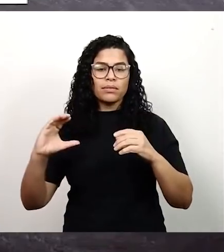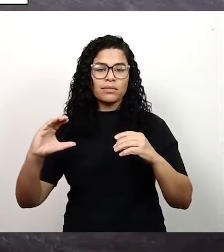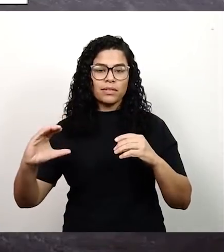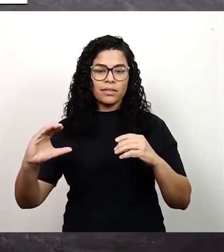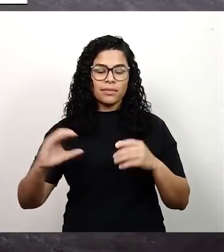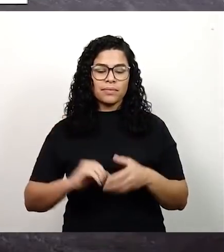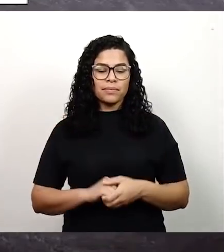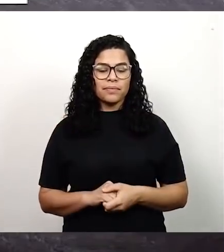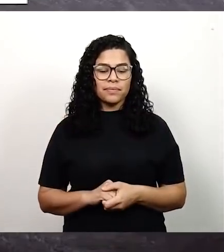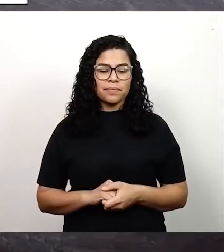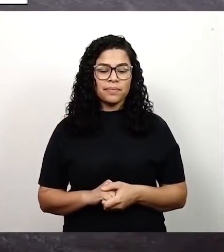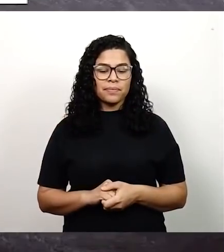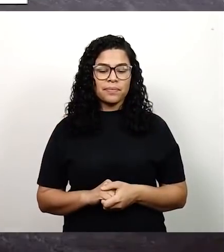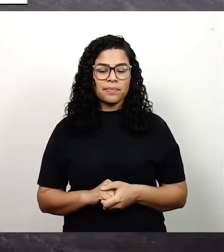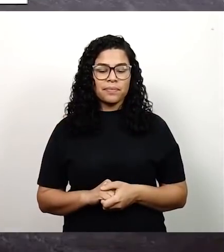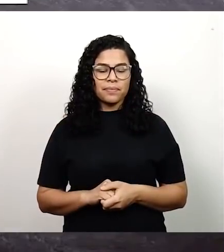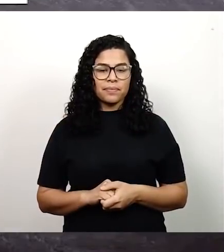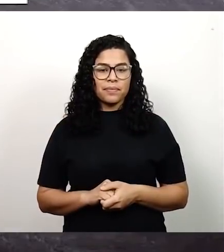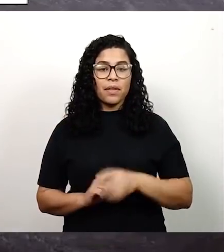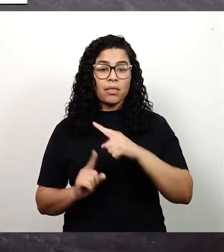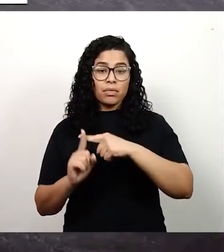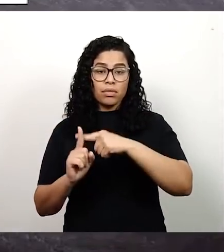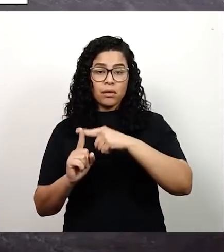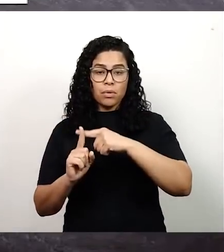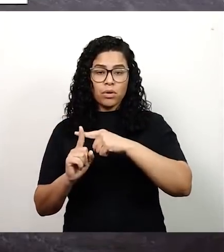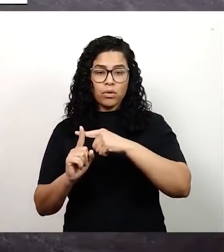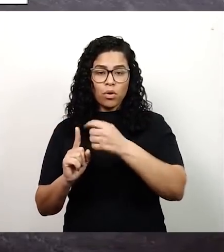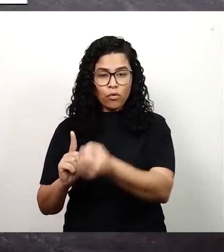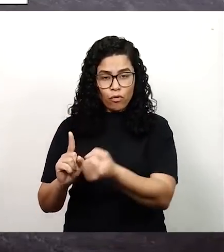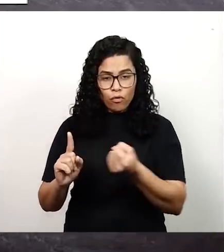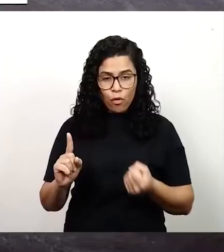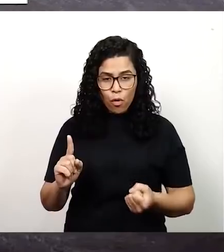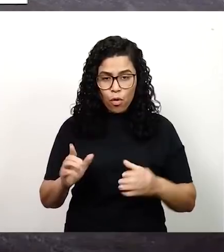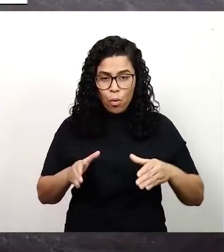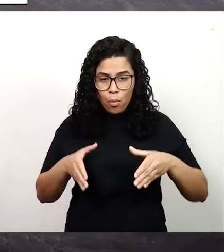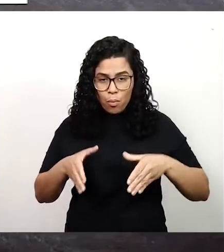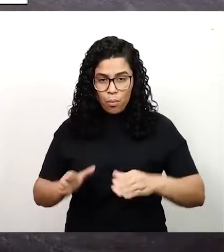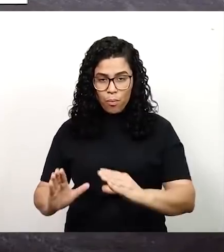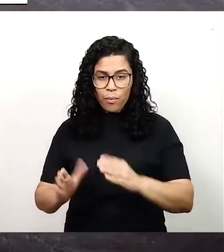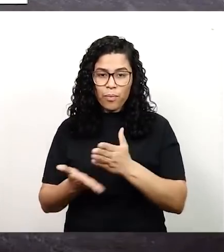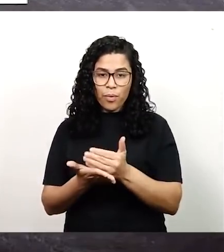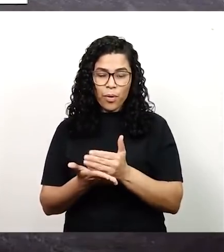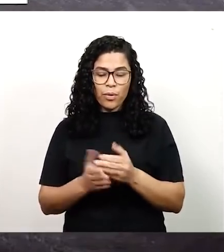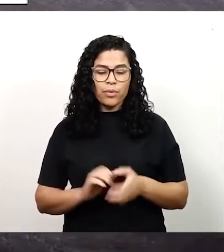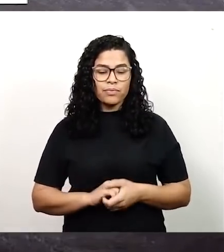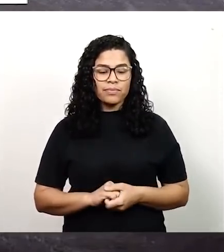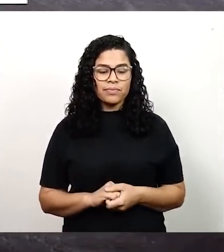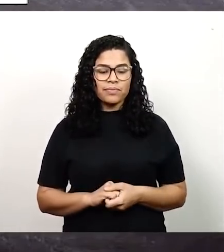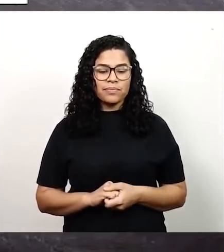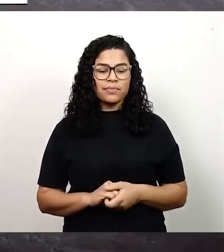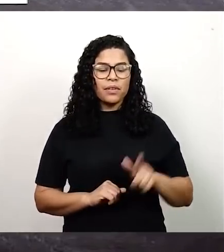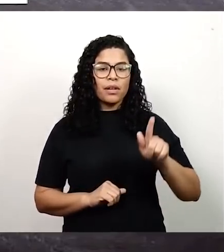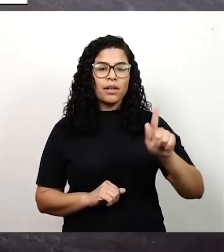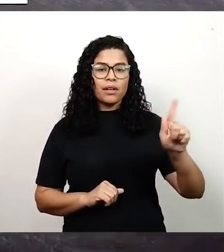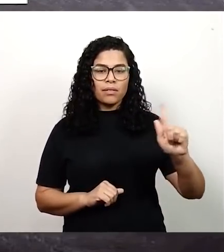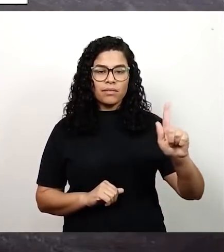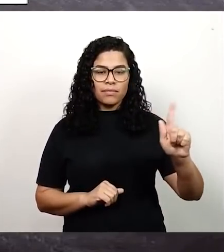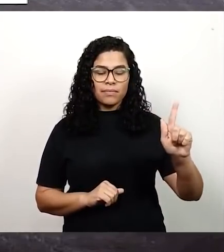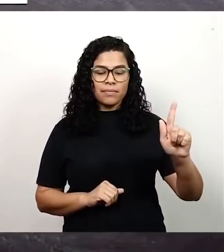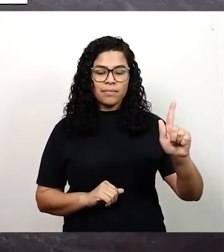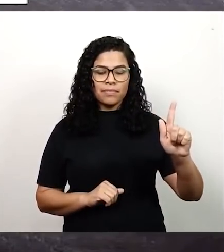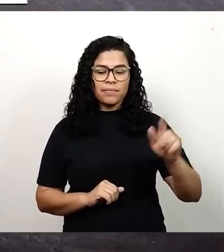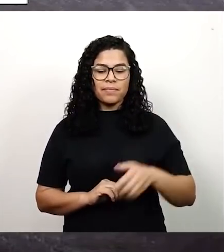a temperatura do forno para assar um bolo. A palavrinha gramas já